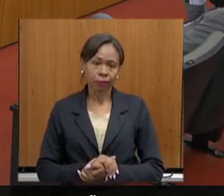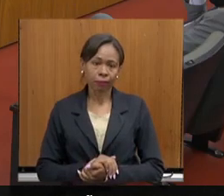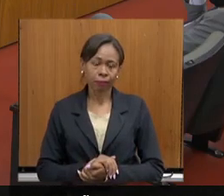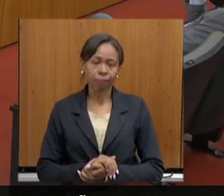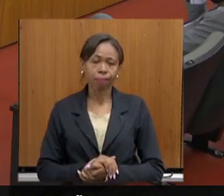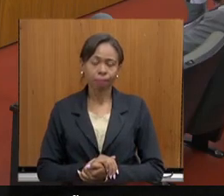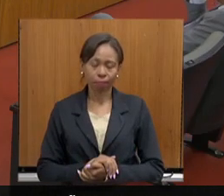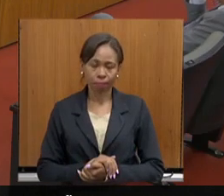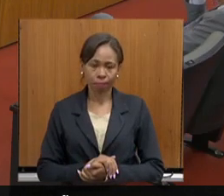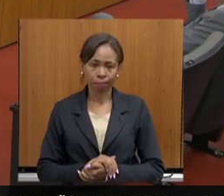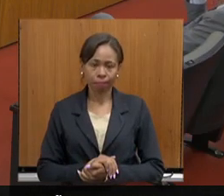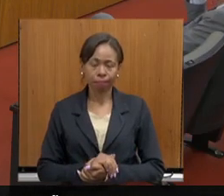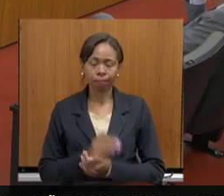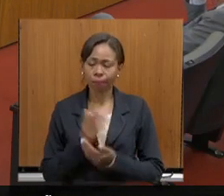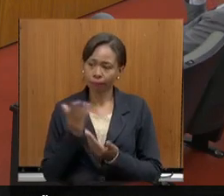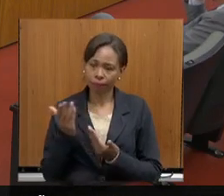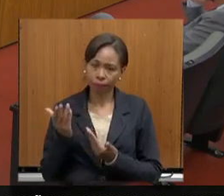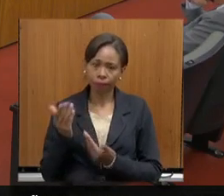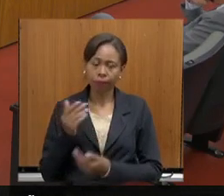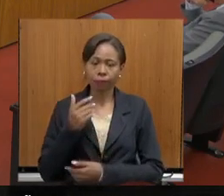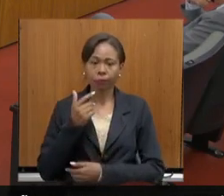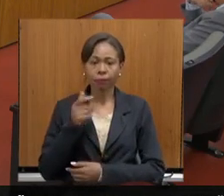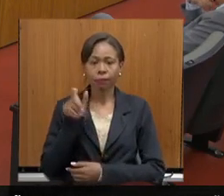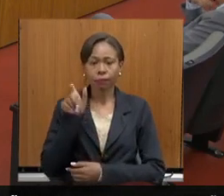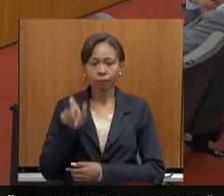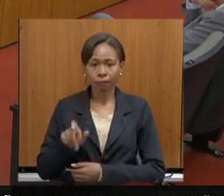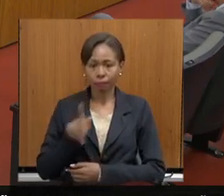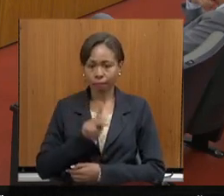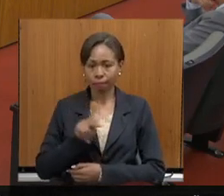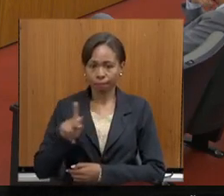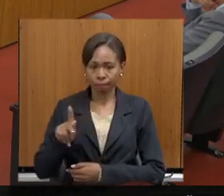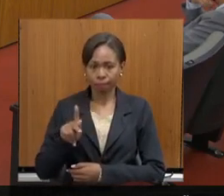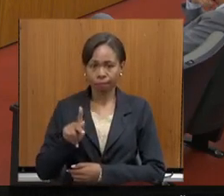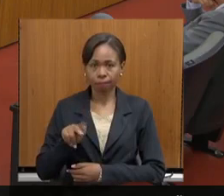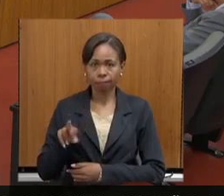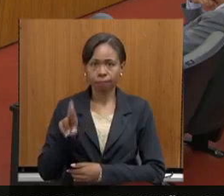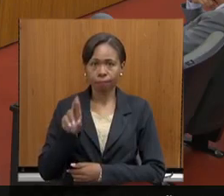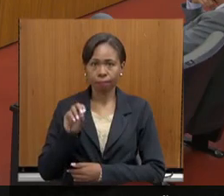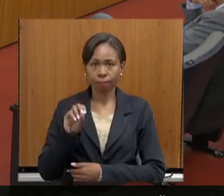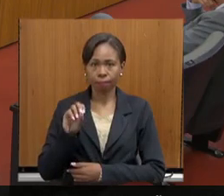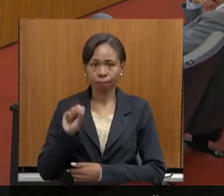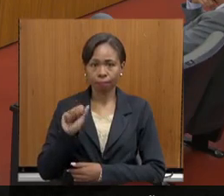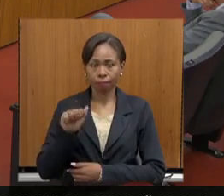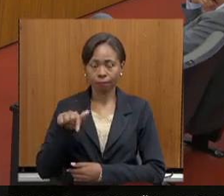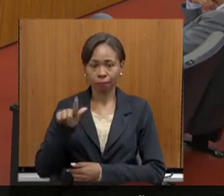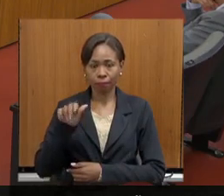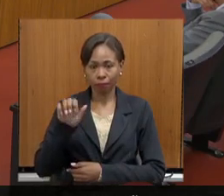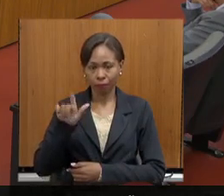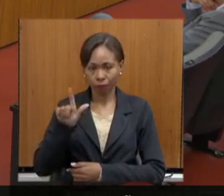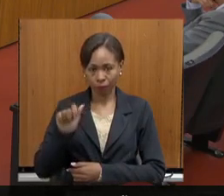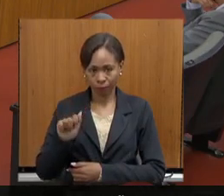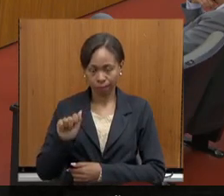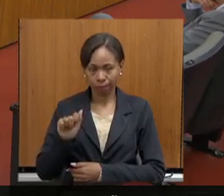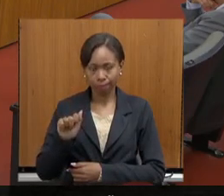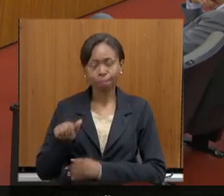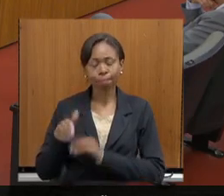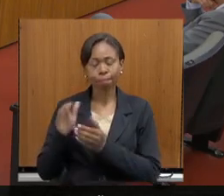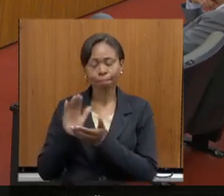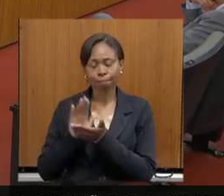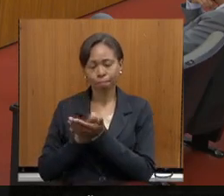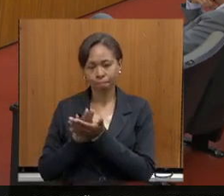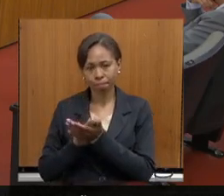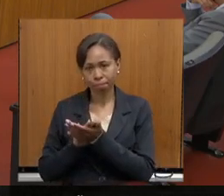o presidente Rosângela Reis e eu quero parabenizar pela Condução